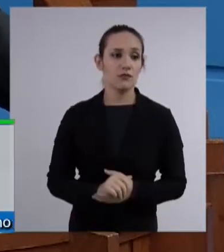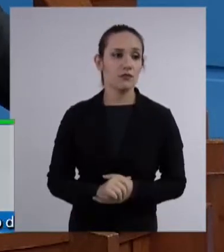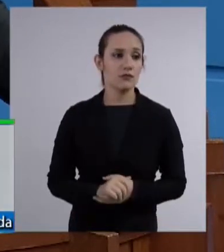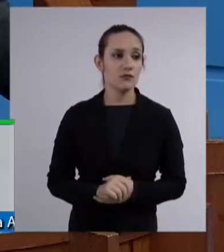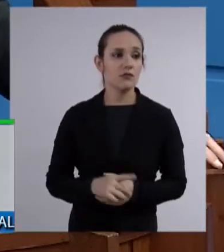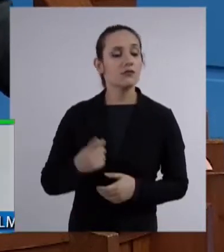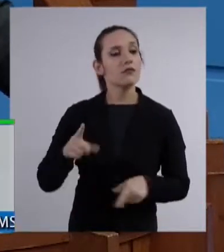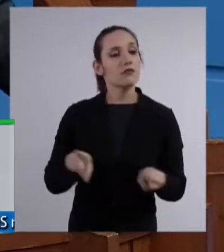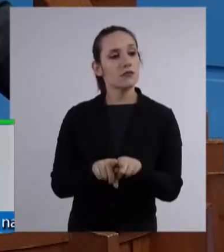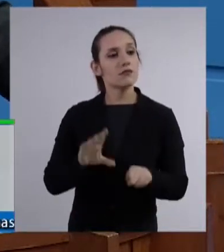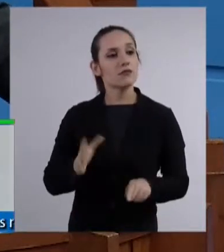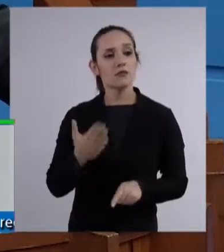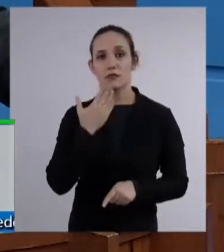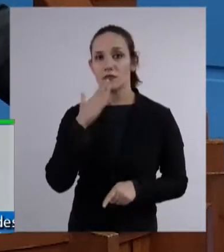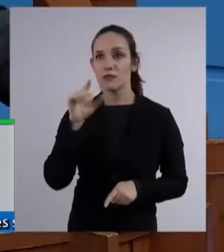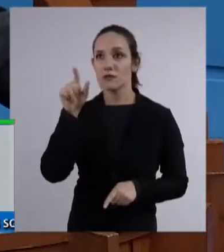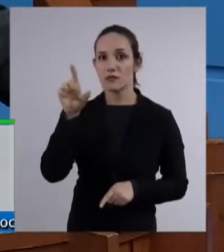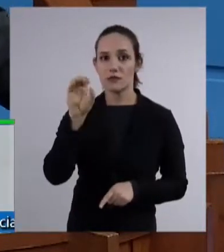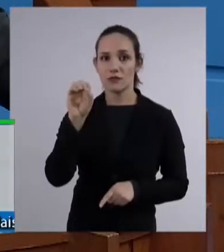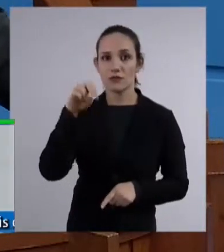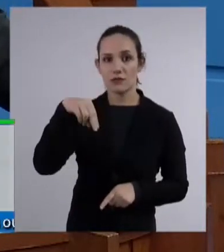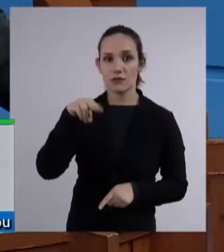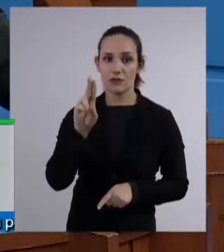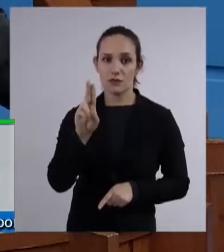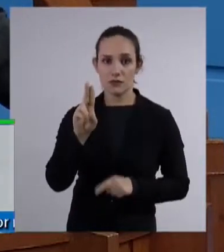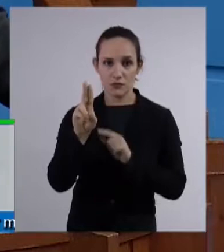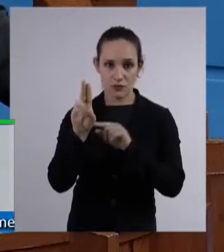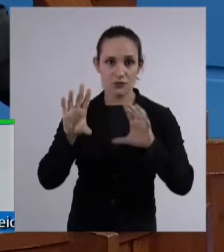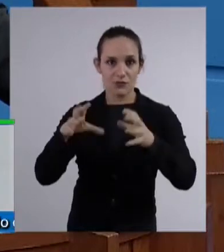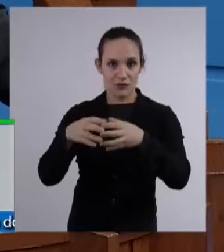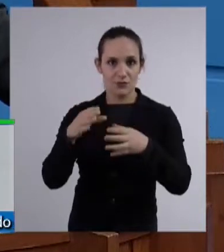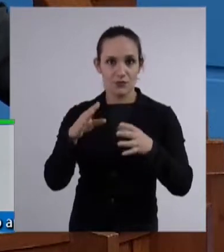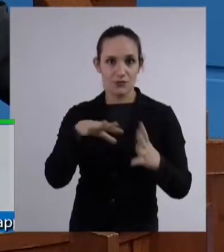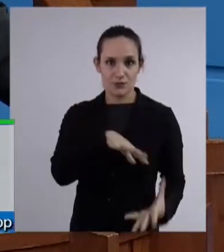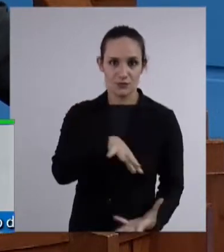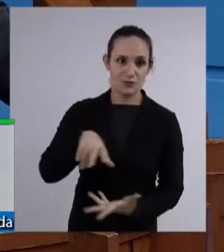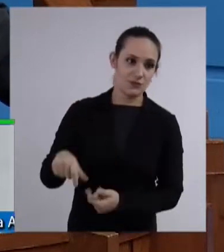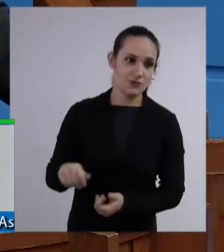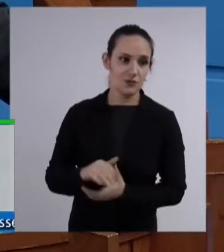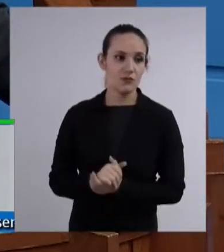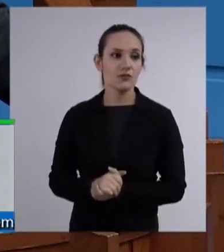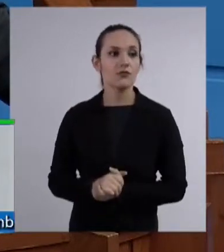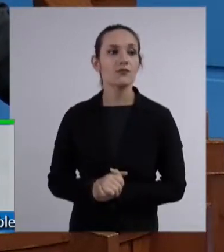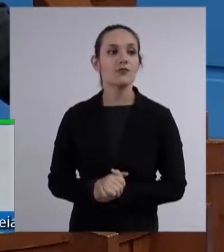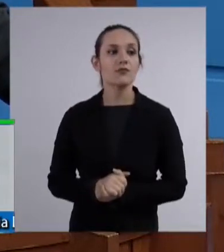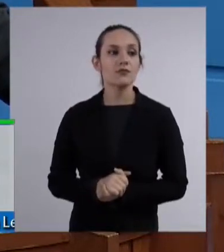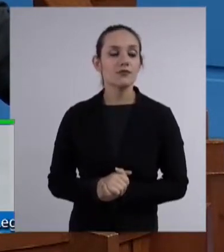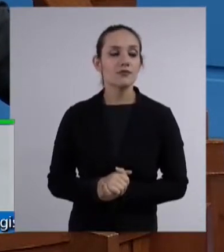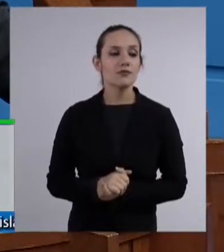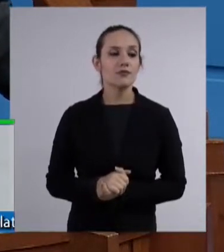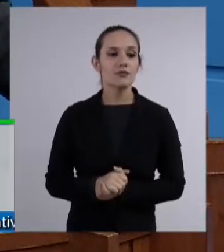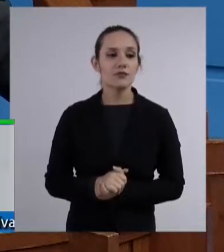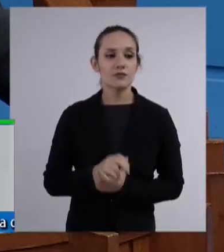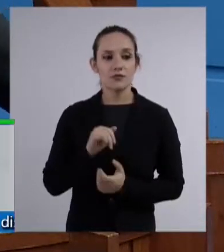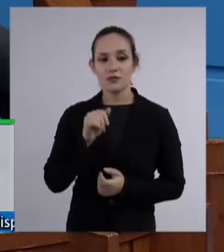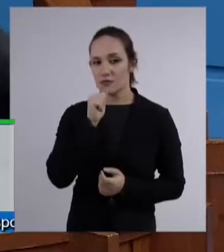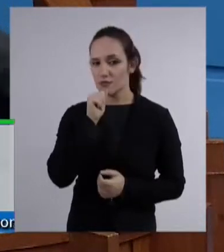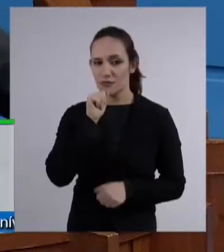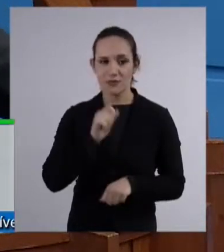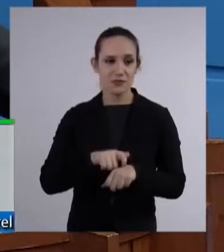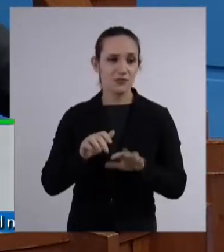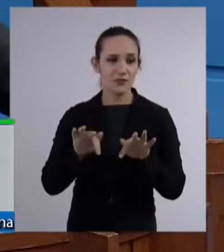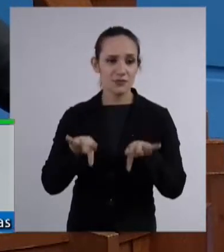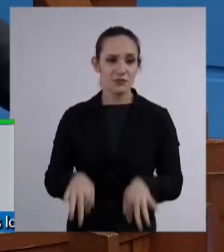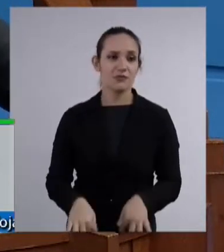Está recorrendo à ONU novamente. E se ao final nós não